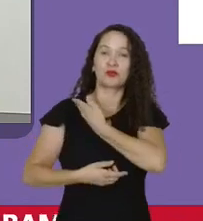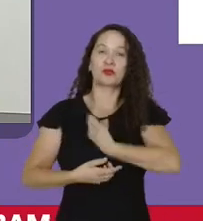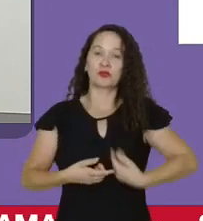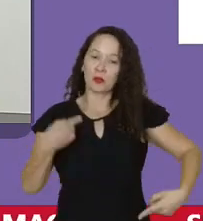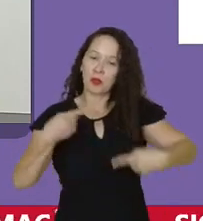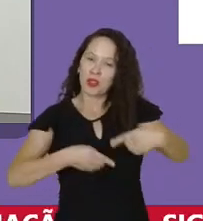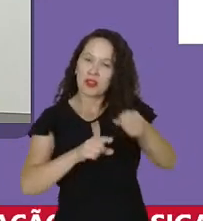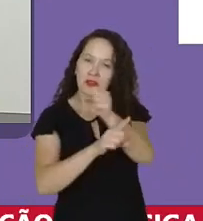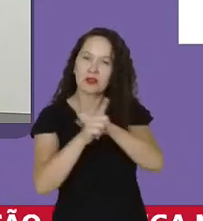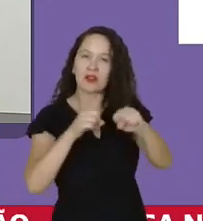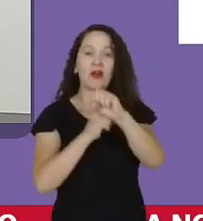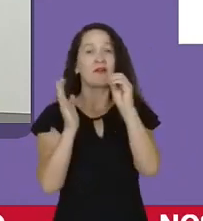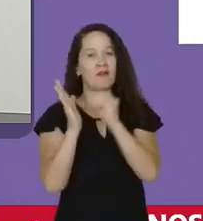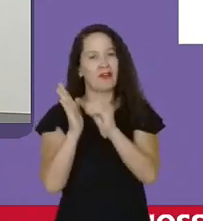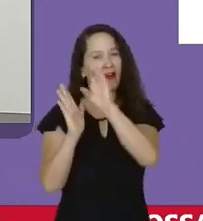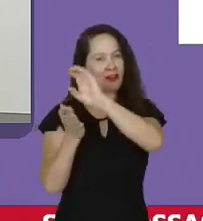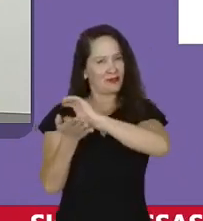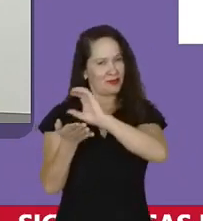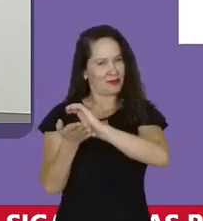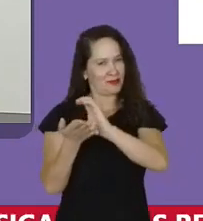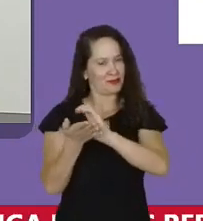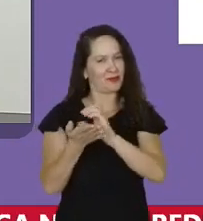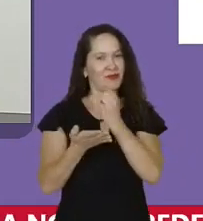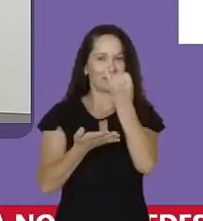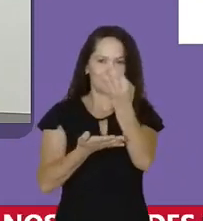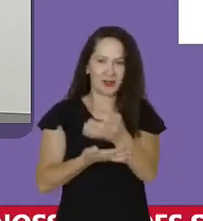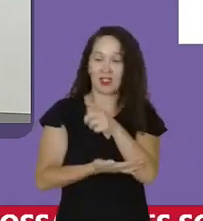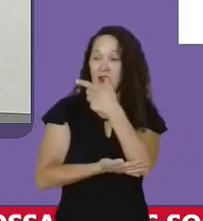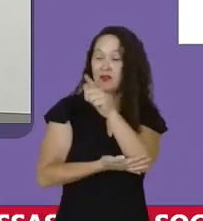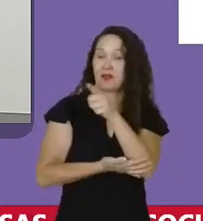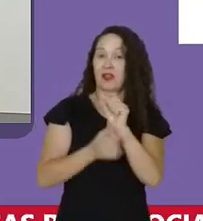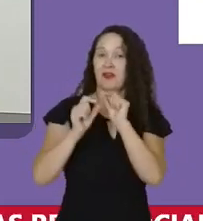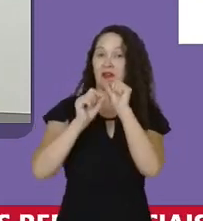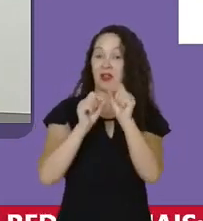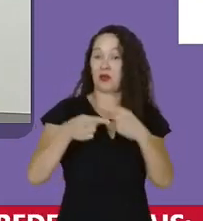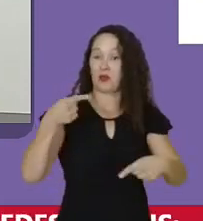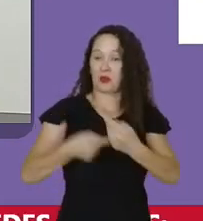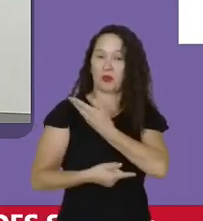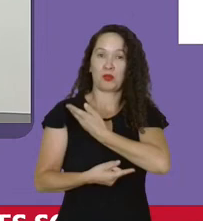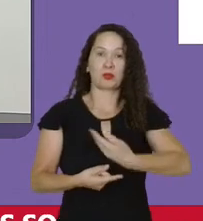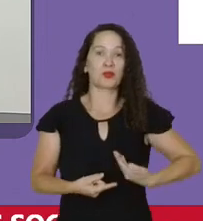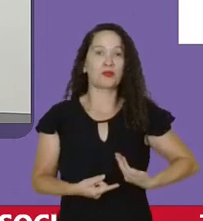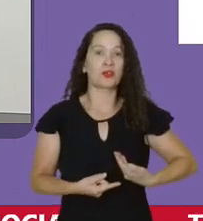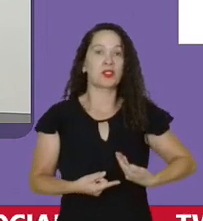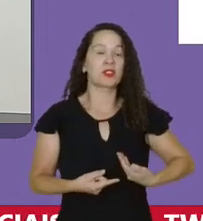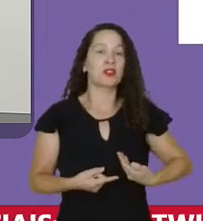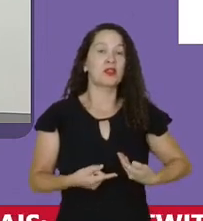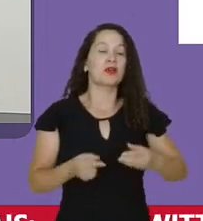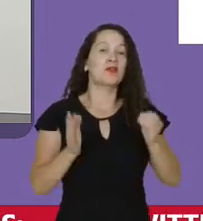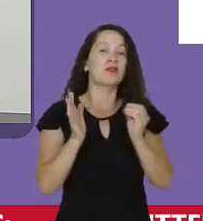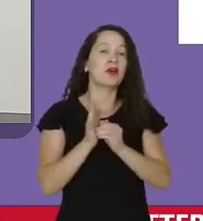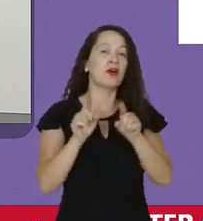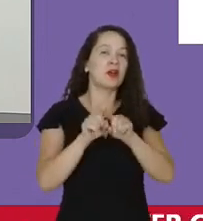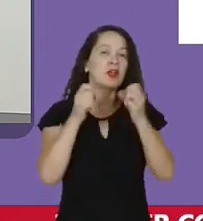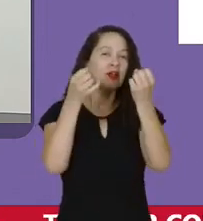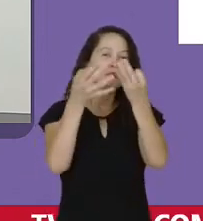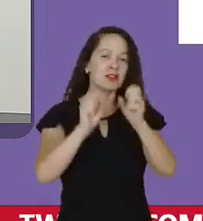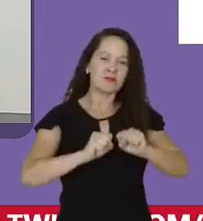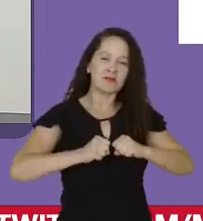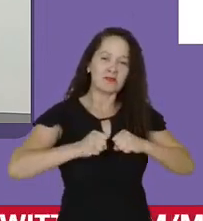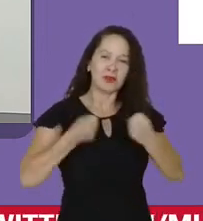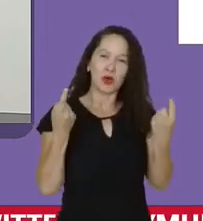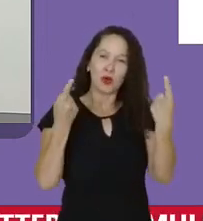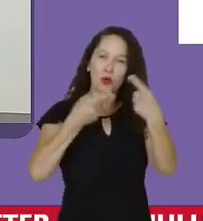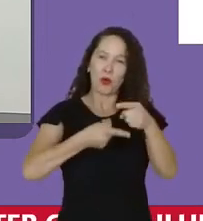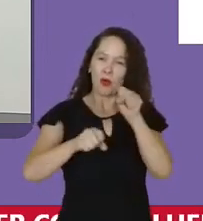políticas sociais. Quando você fala de não ter mais políticas públicas, não se fala mais em enfrentamento às